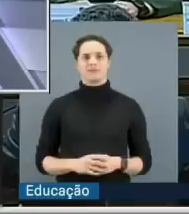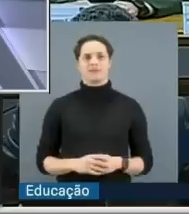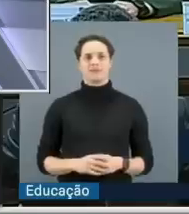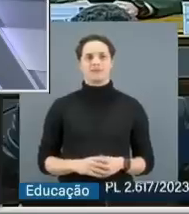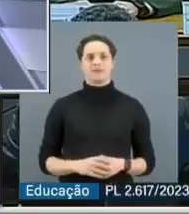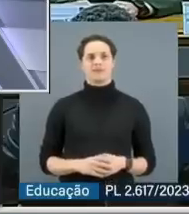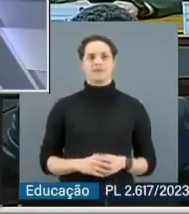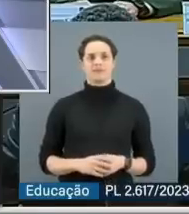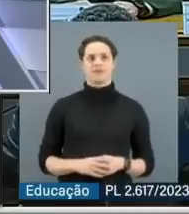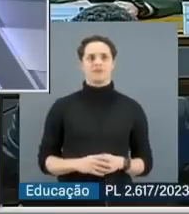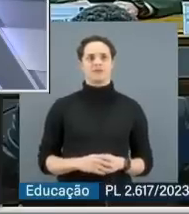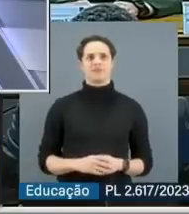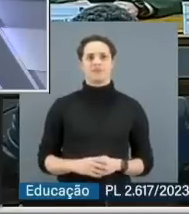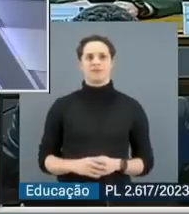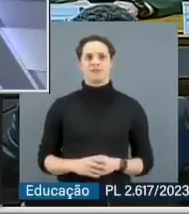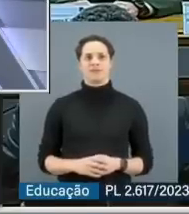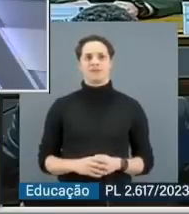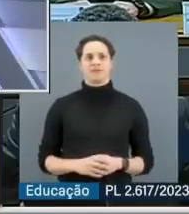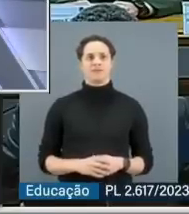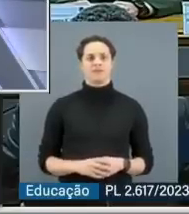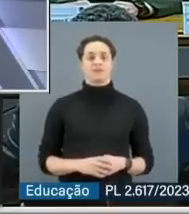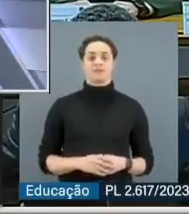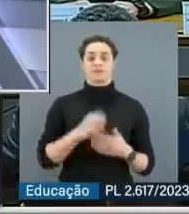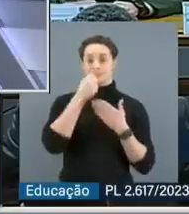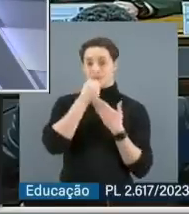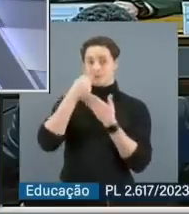Deplorável porque é uma comissão parlamentar de inquérito